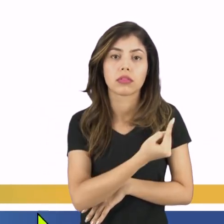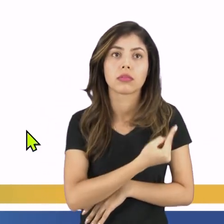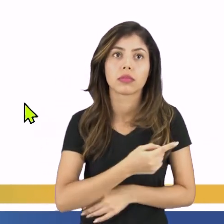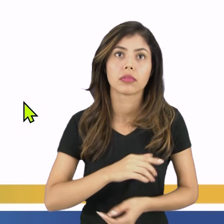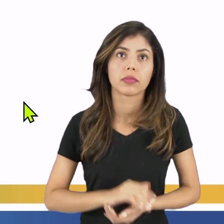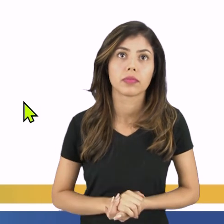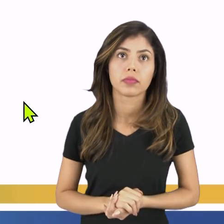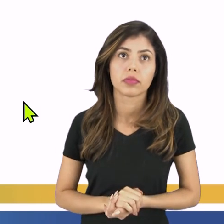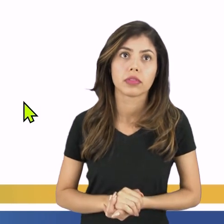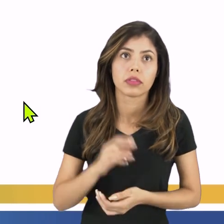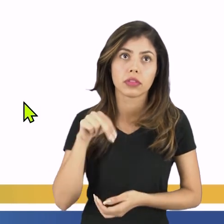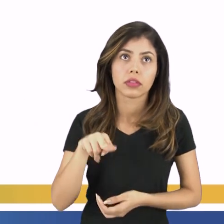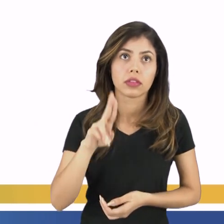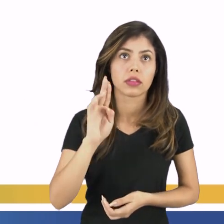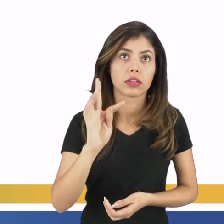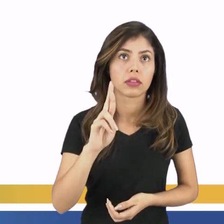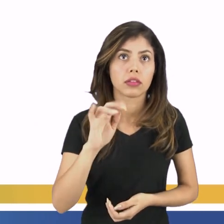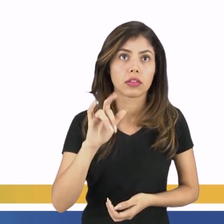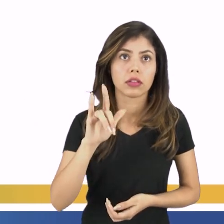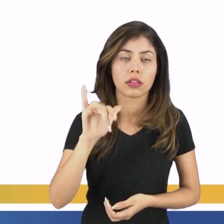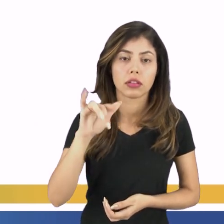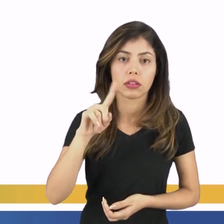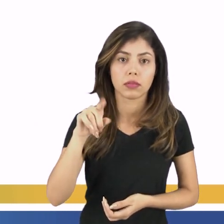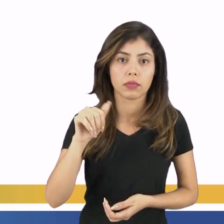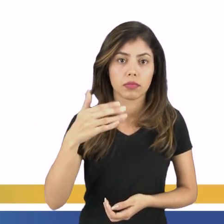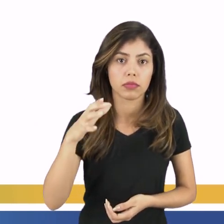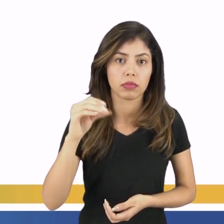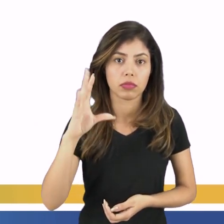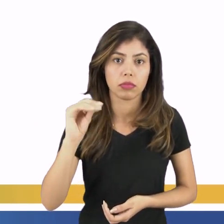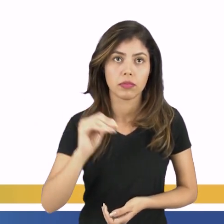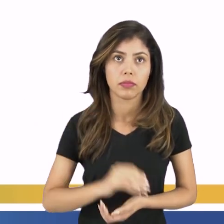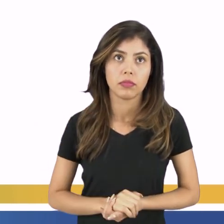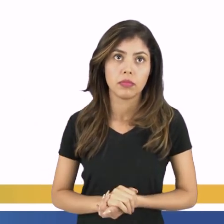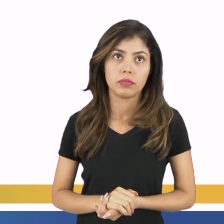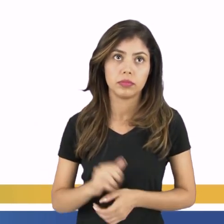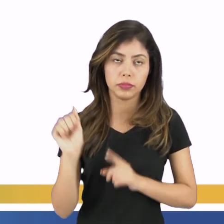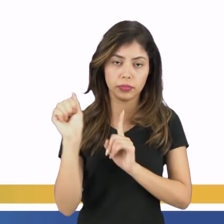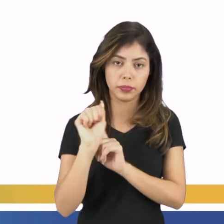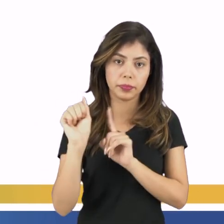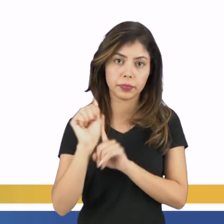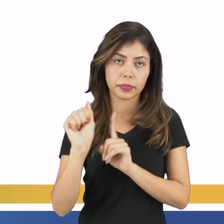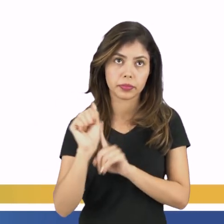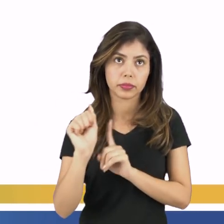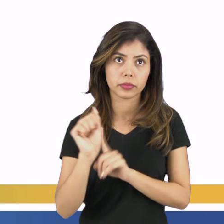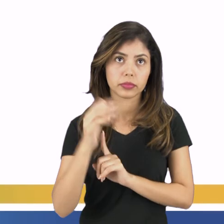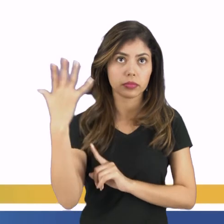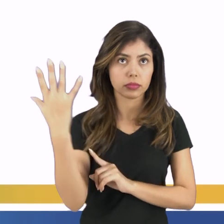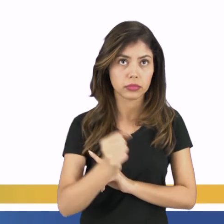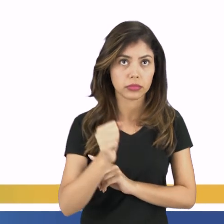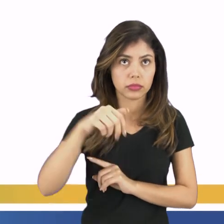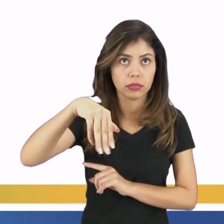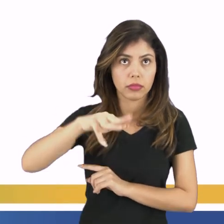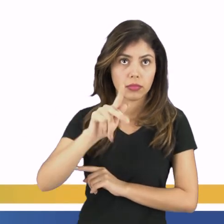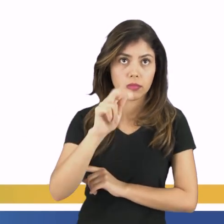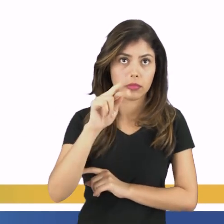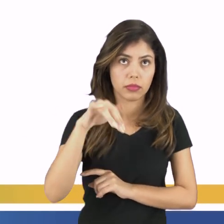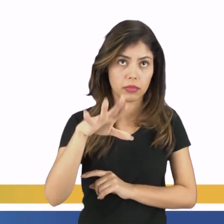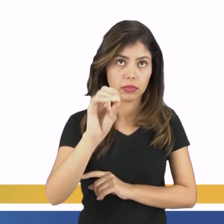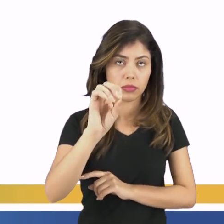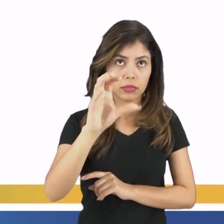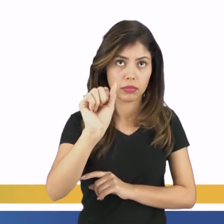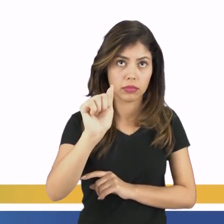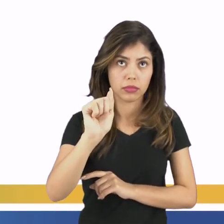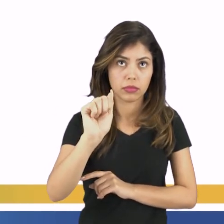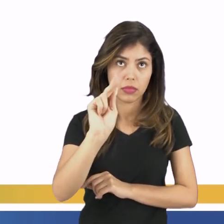de neutralização. Então, aqui, ó, na letra A, a gente tem leite de magnésio, que